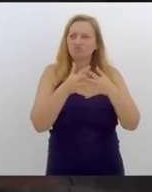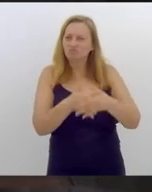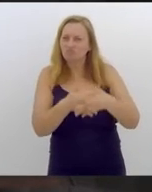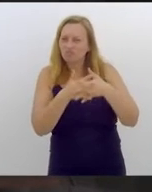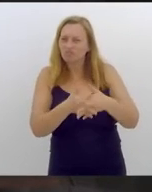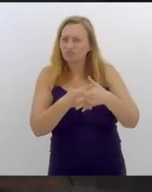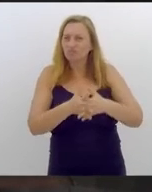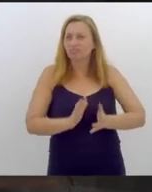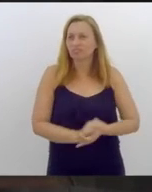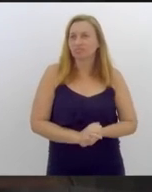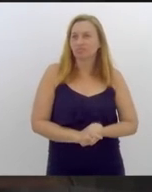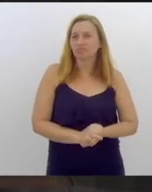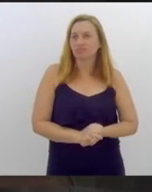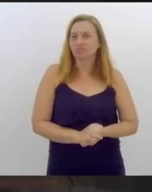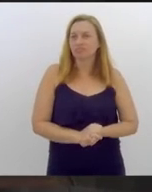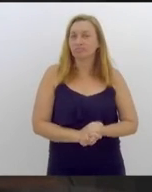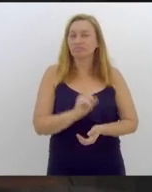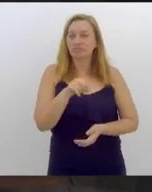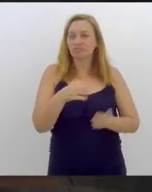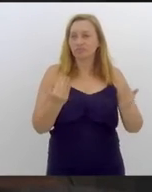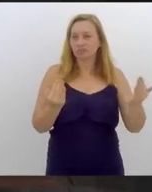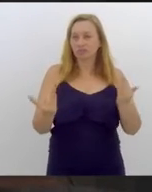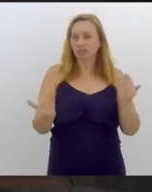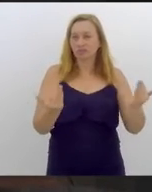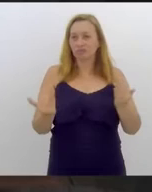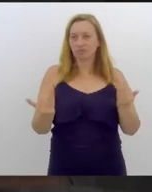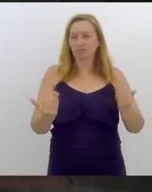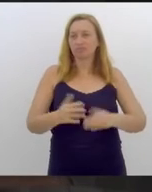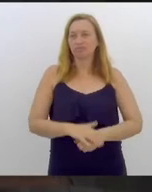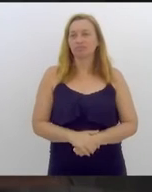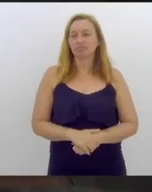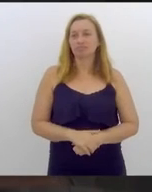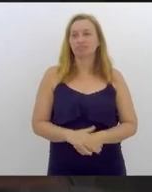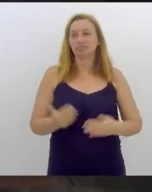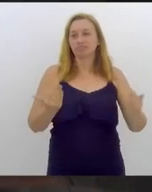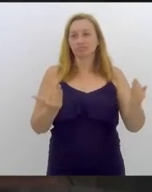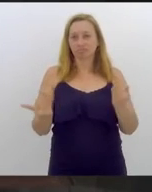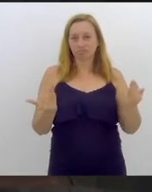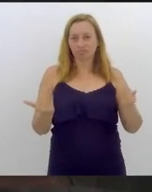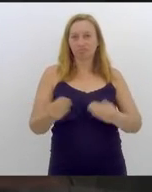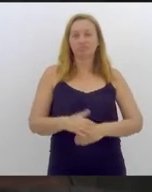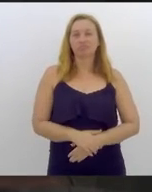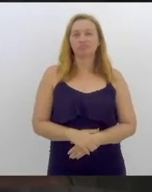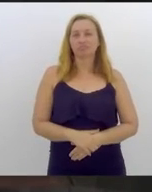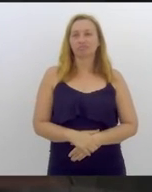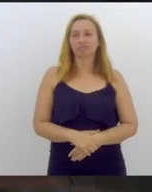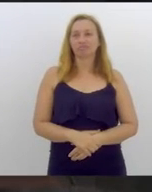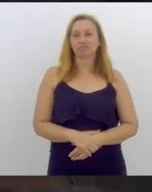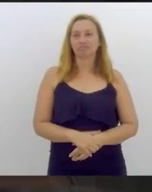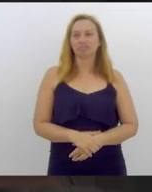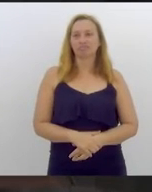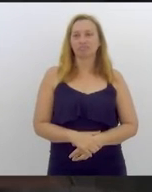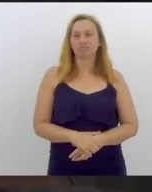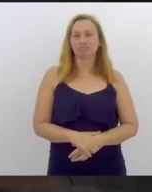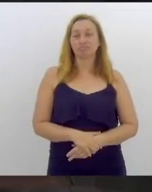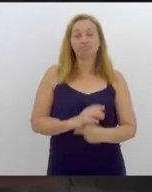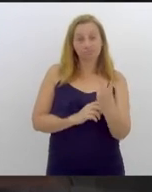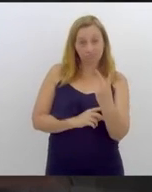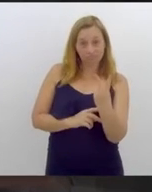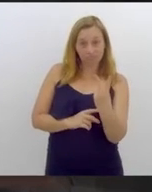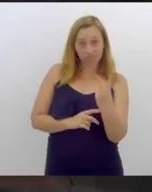é abordagem comparativa é comparar os dois